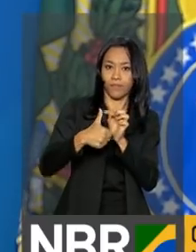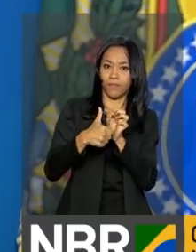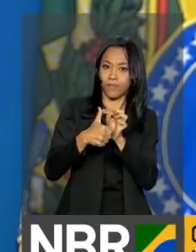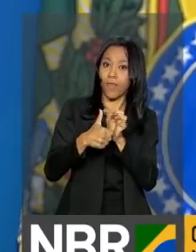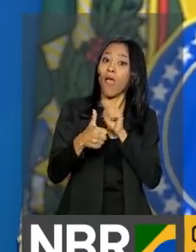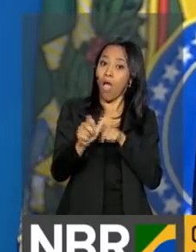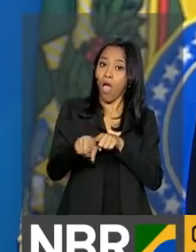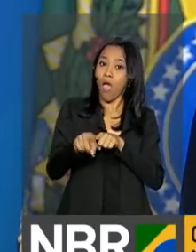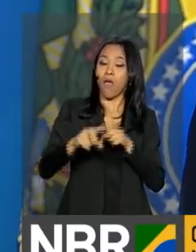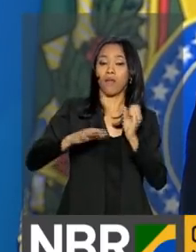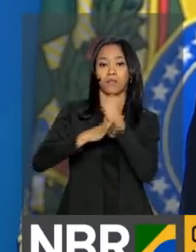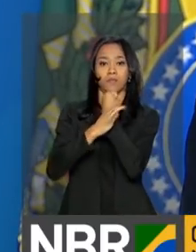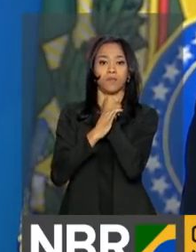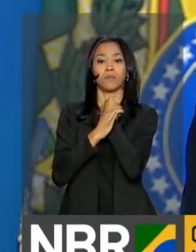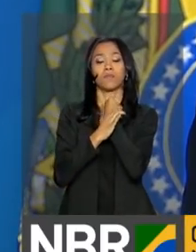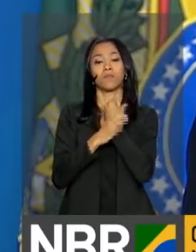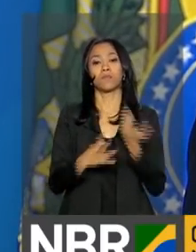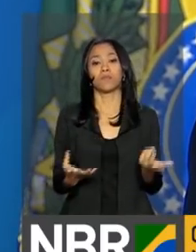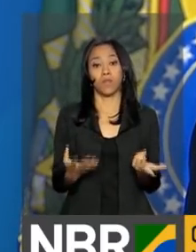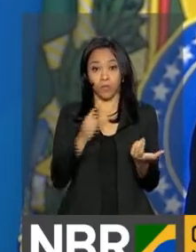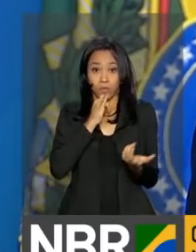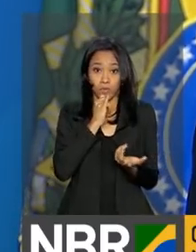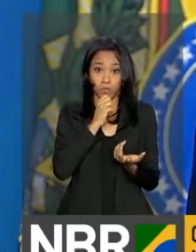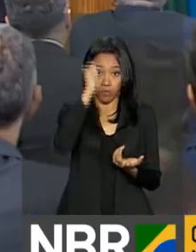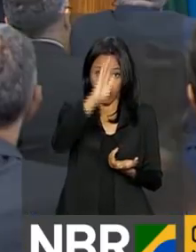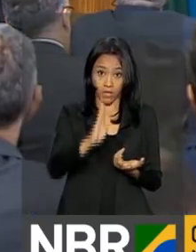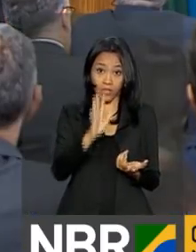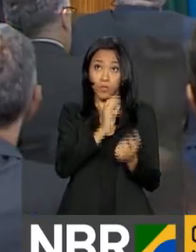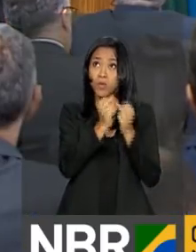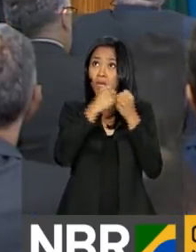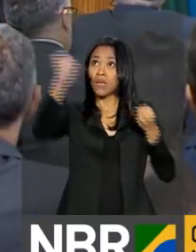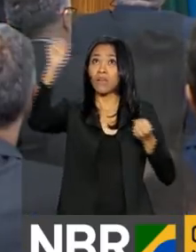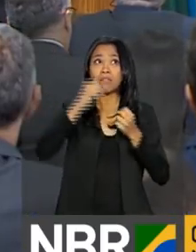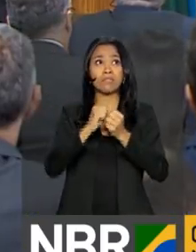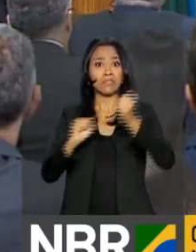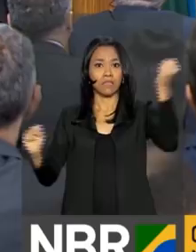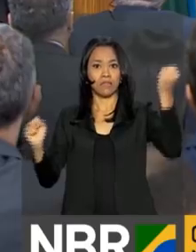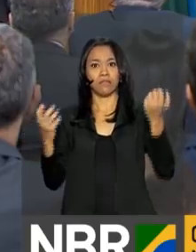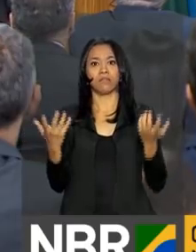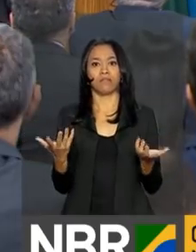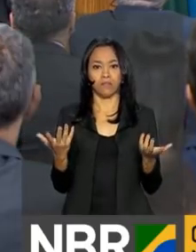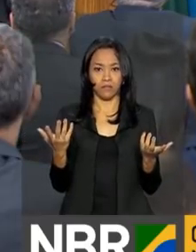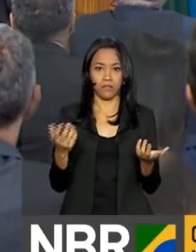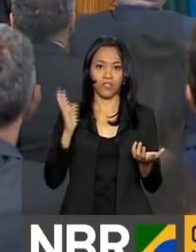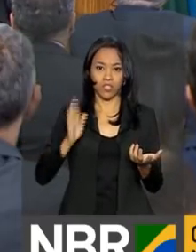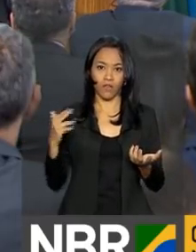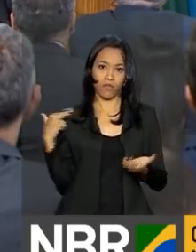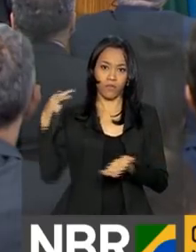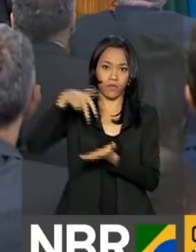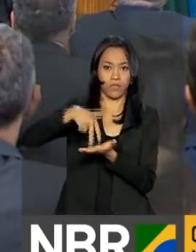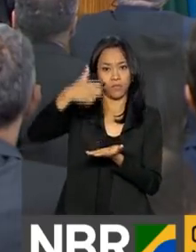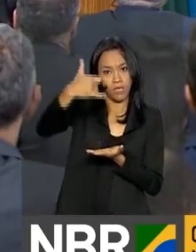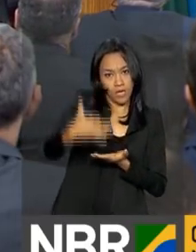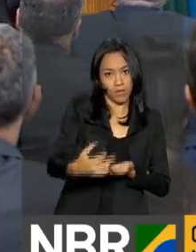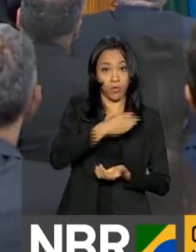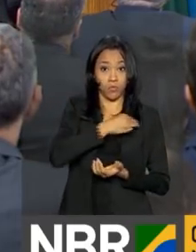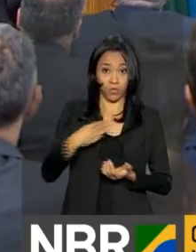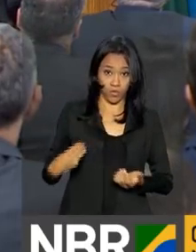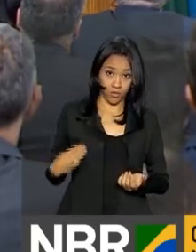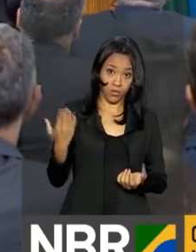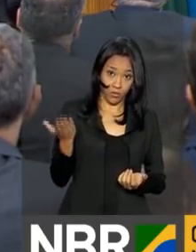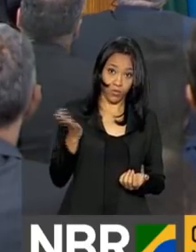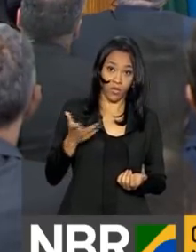num país das dimensões do nosso como foi ressaltado pelo ministro gilmar a implementação